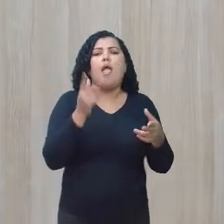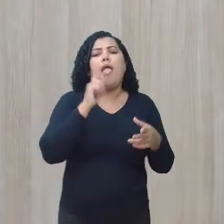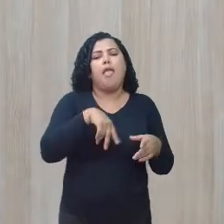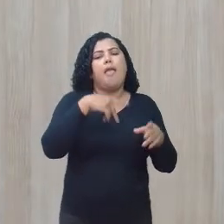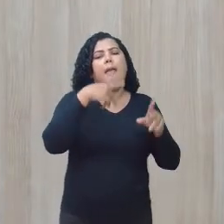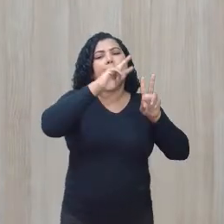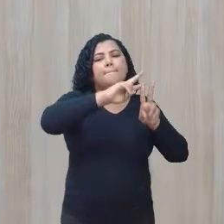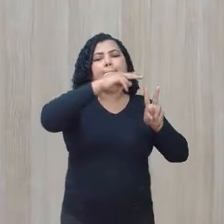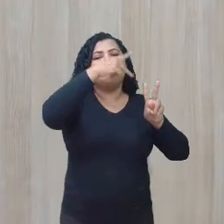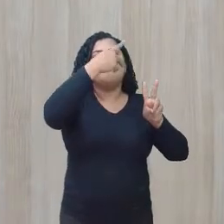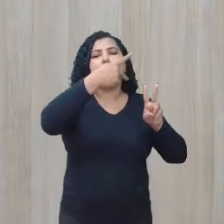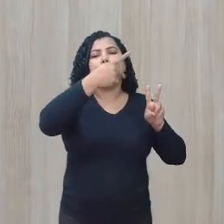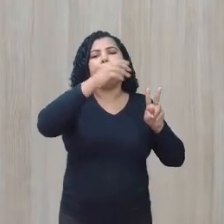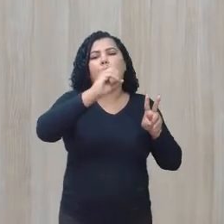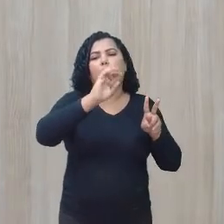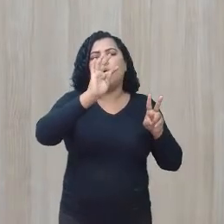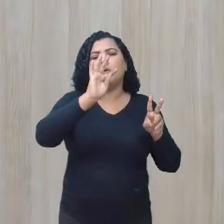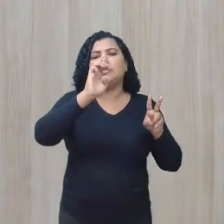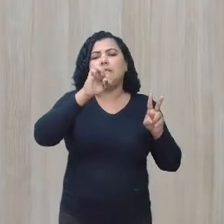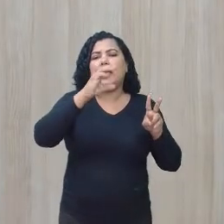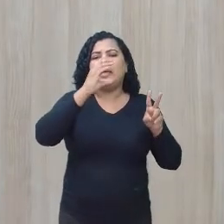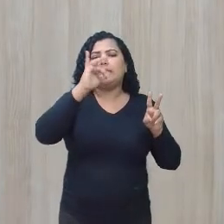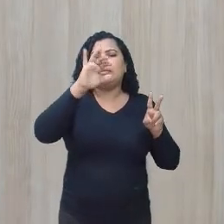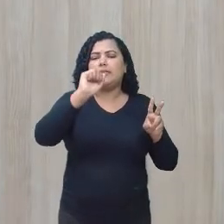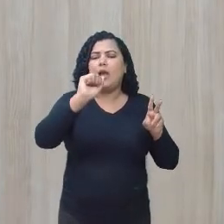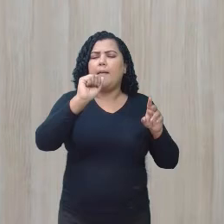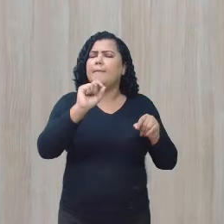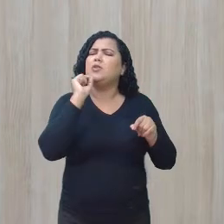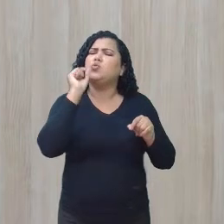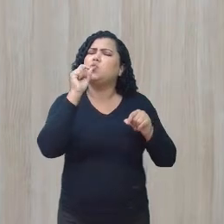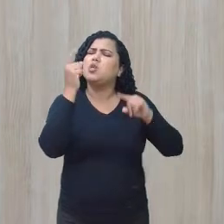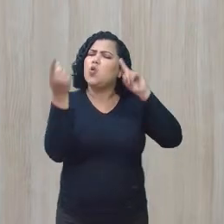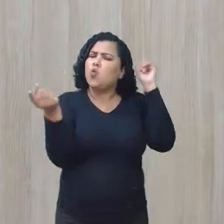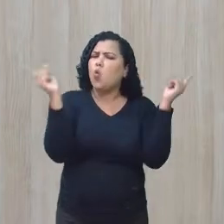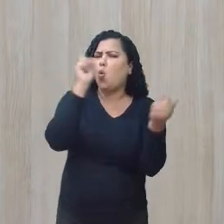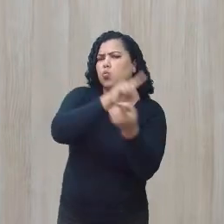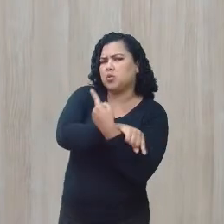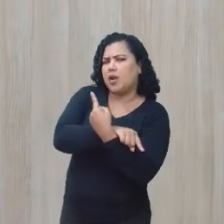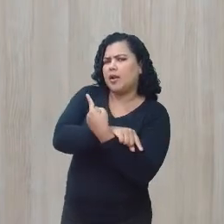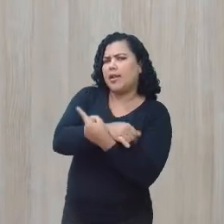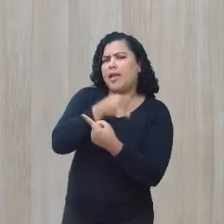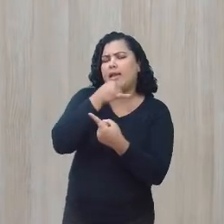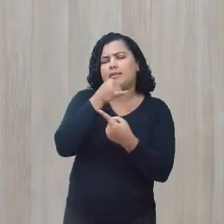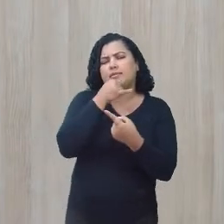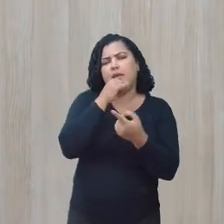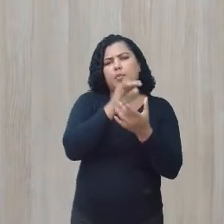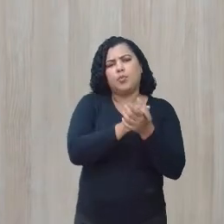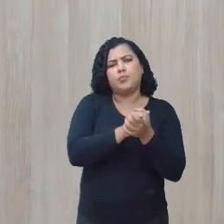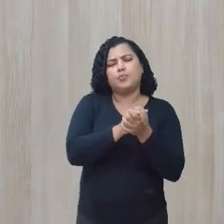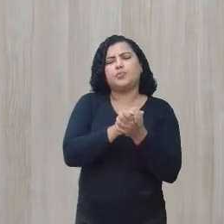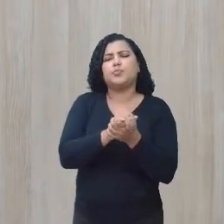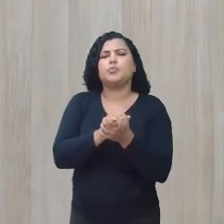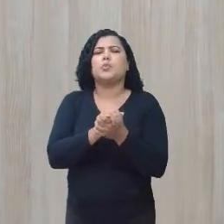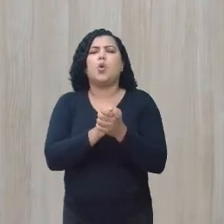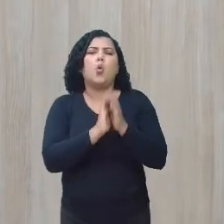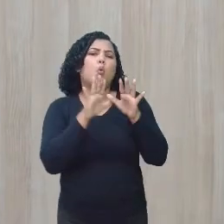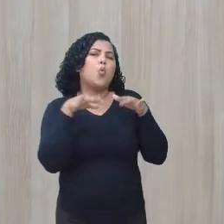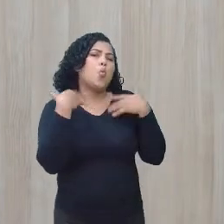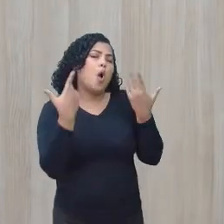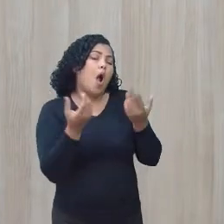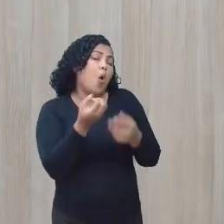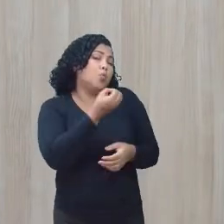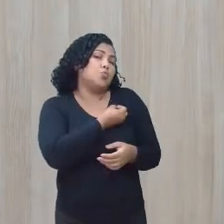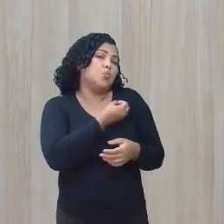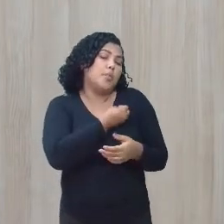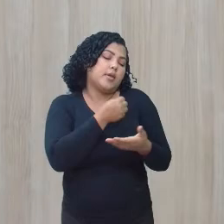o contrário, né? Naquele exemplo do Google lá, o número Google, seria partindo do número Google, qual é o número que é